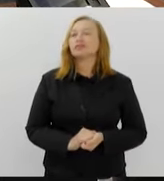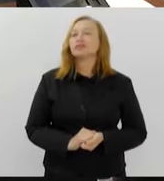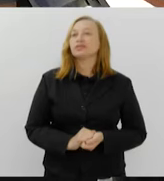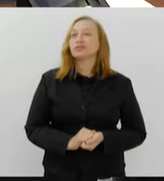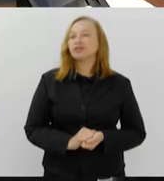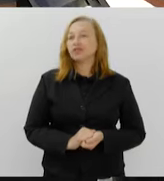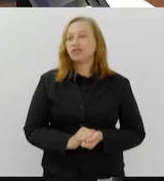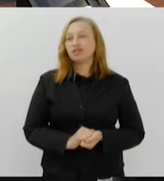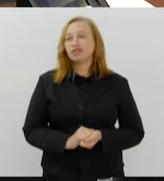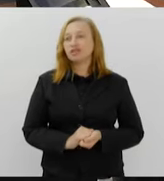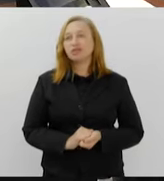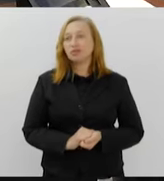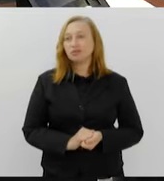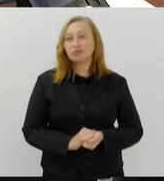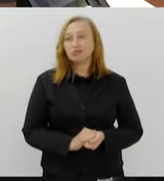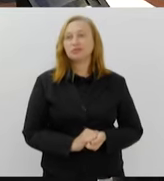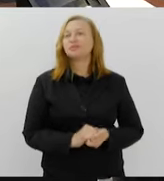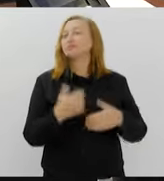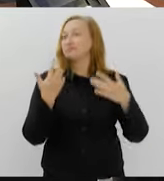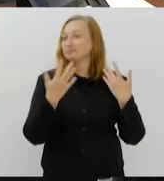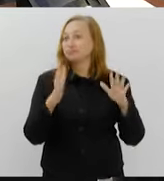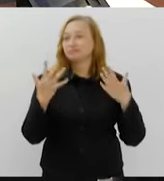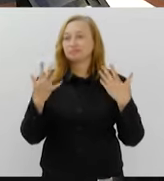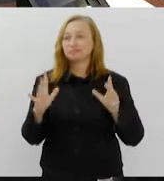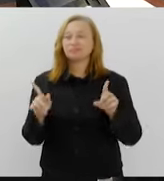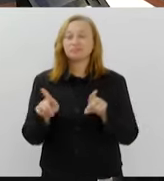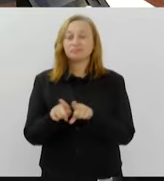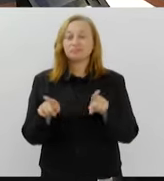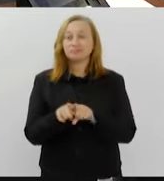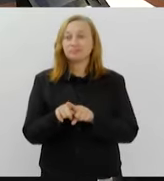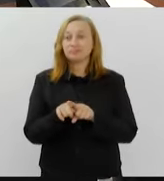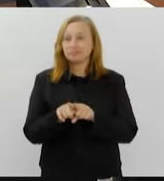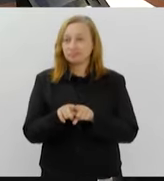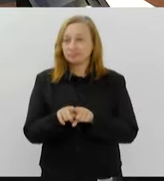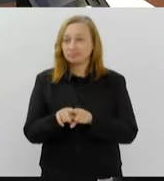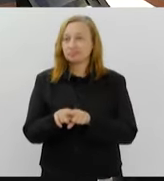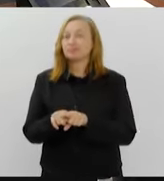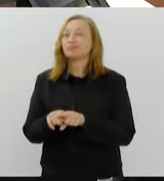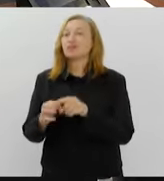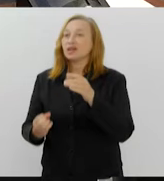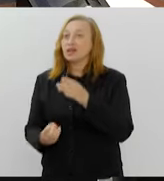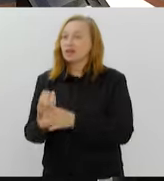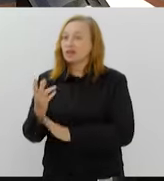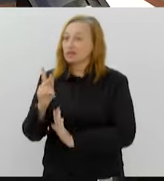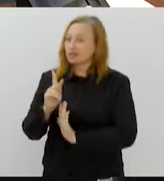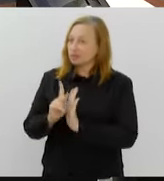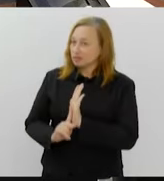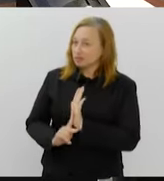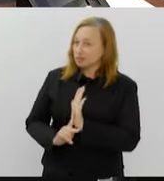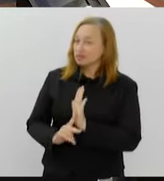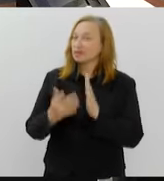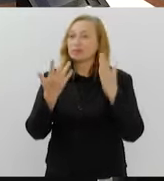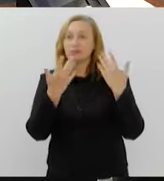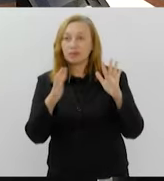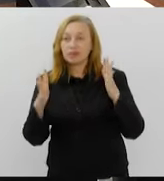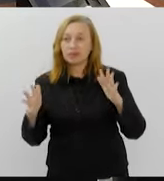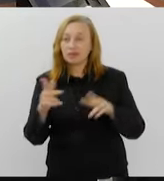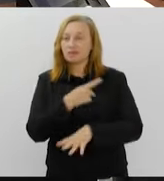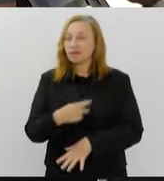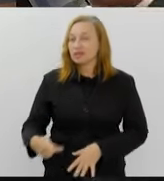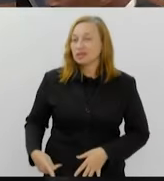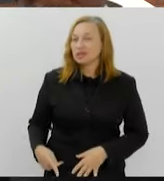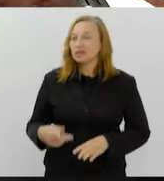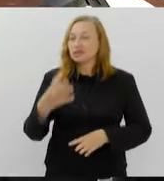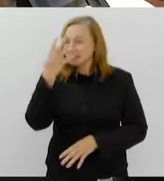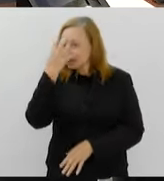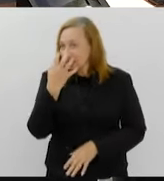candidatos saudar também aos autores pela importante iniciativa e saudar a vossa presidência por pela